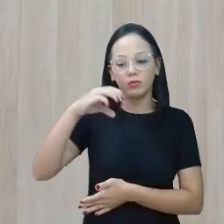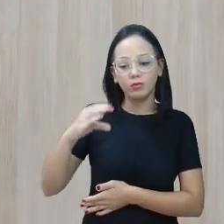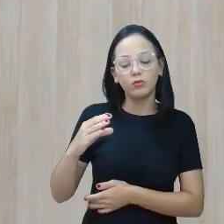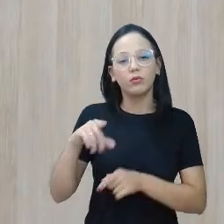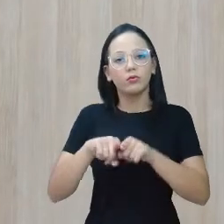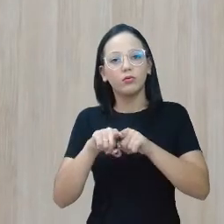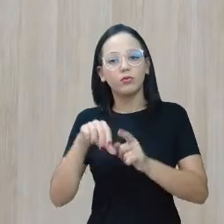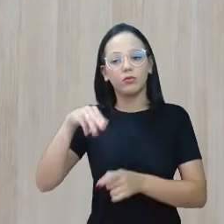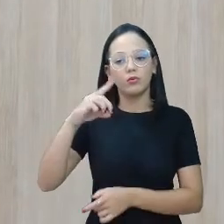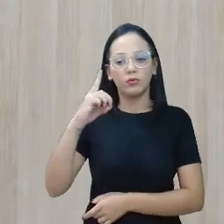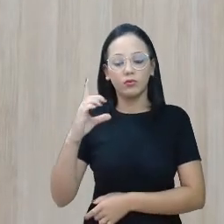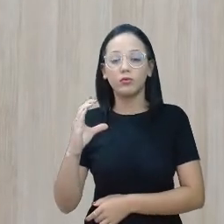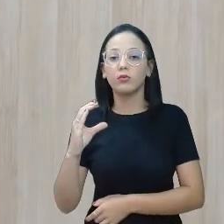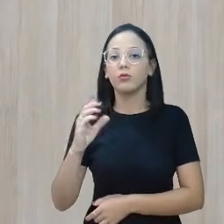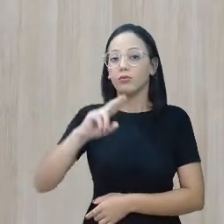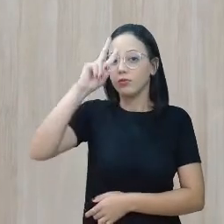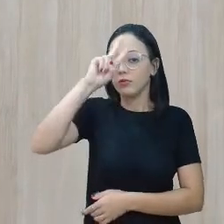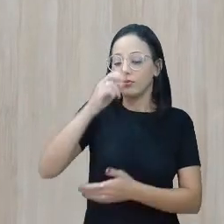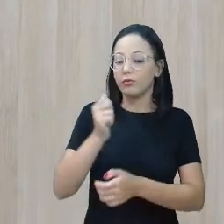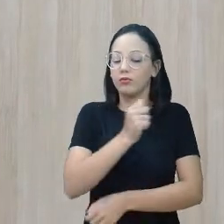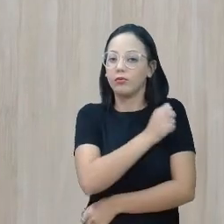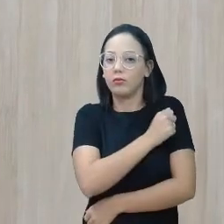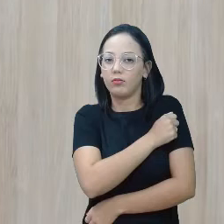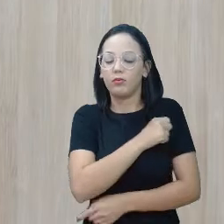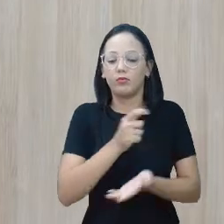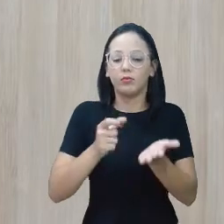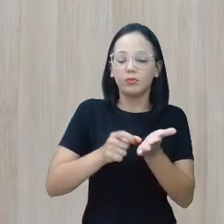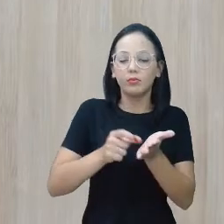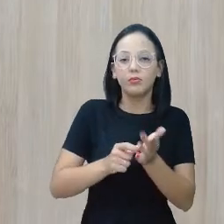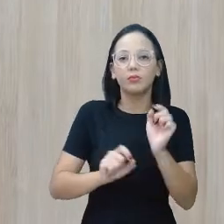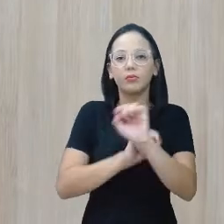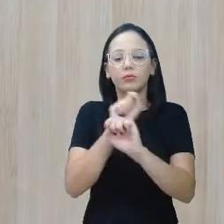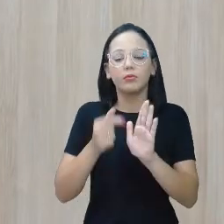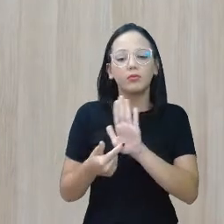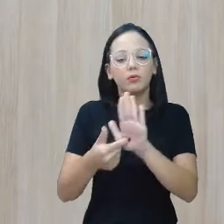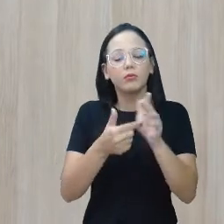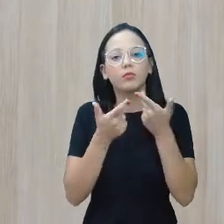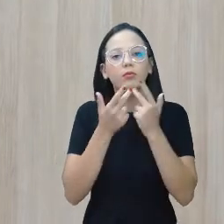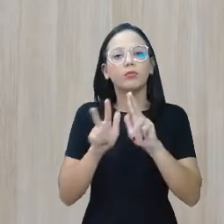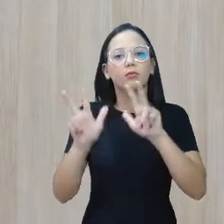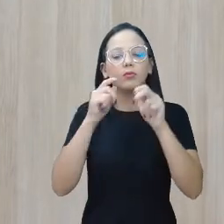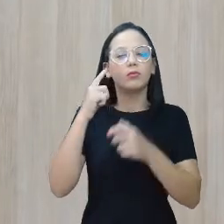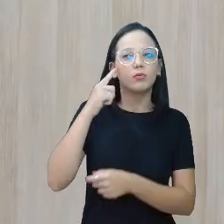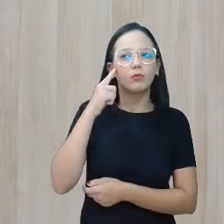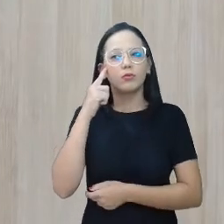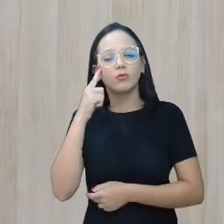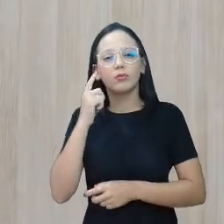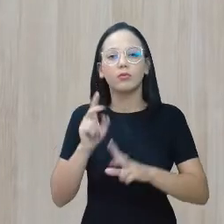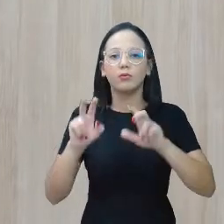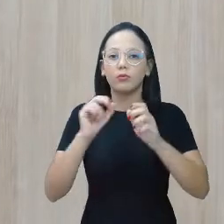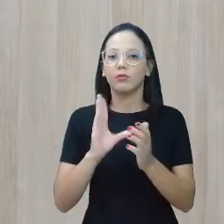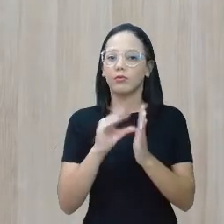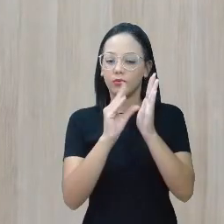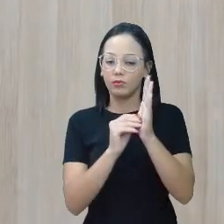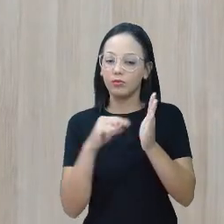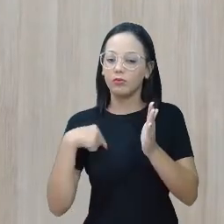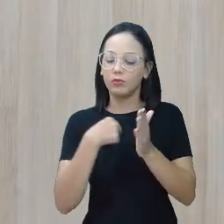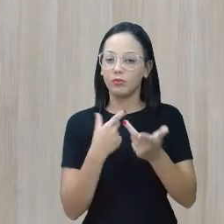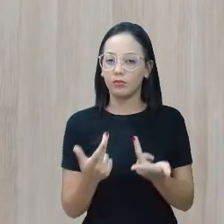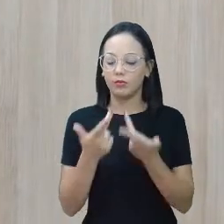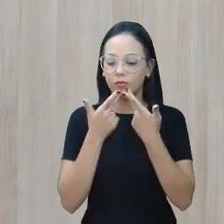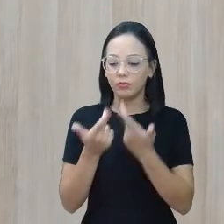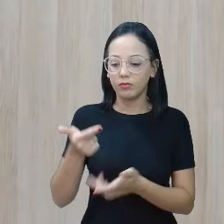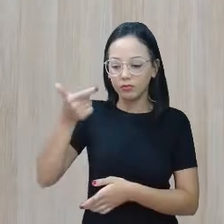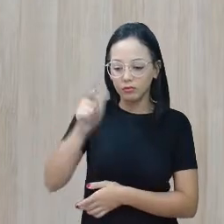MDC. Lembro de um dos alunos, através mesmo do aplicativo, que sinalizou a dúvida sobre esse conteúdo. E a gente está trazendo mais uma